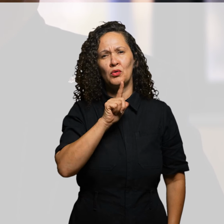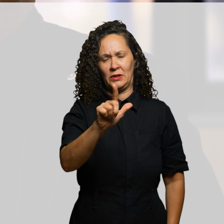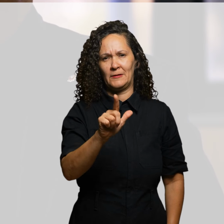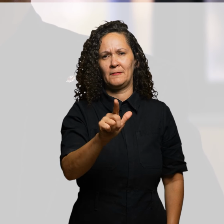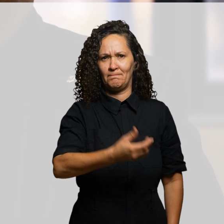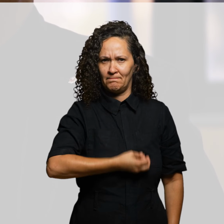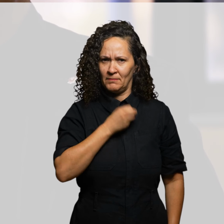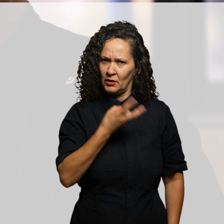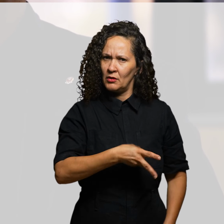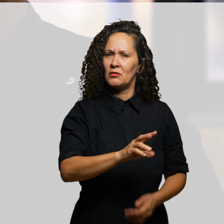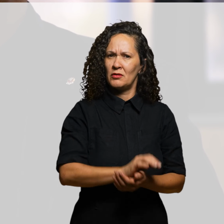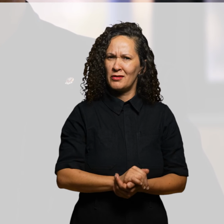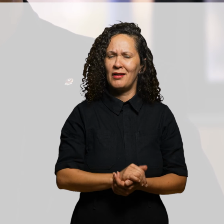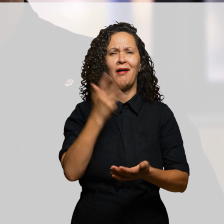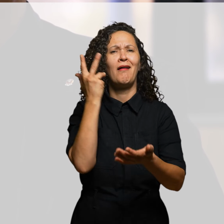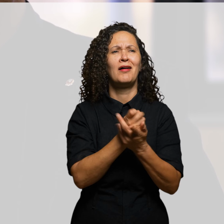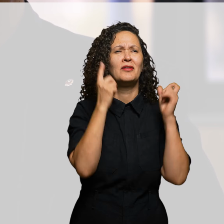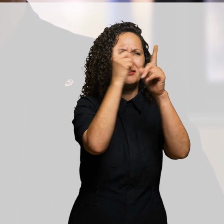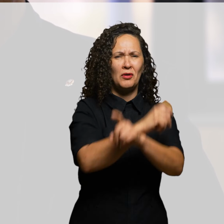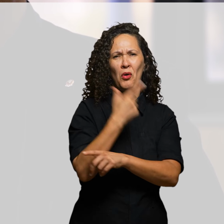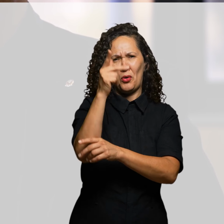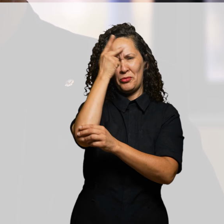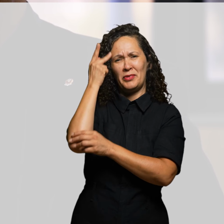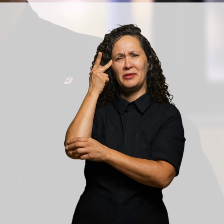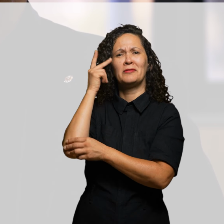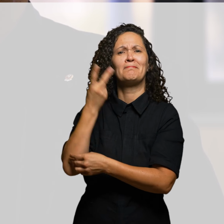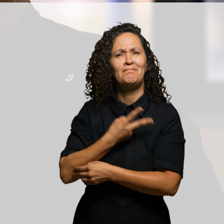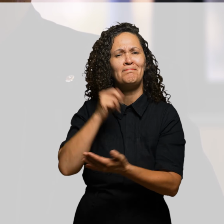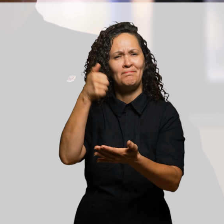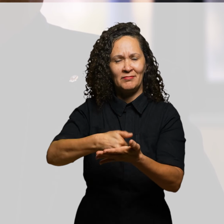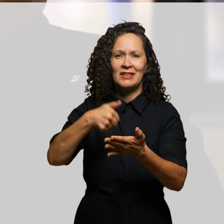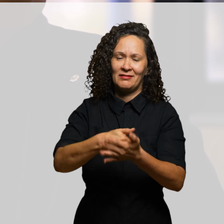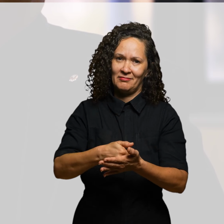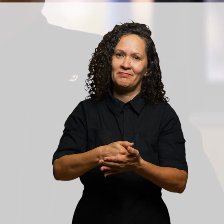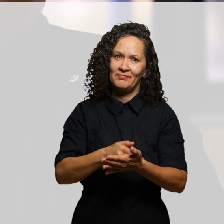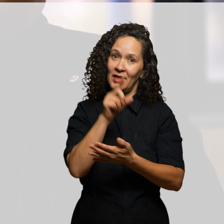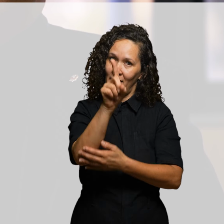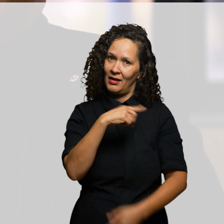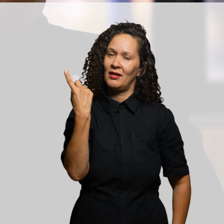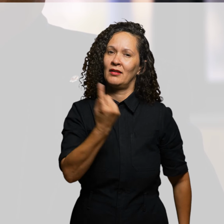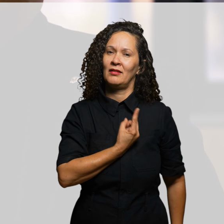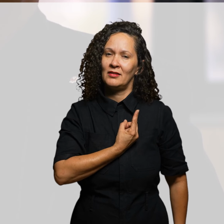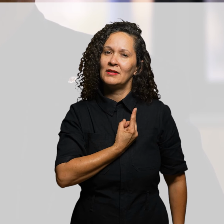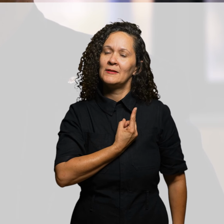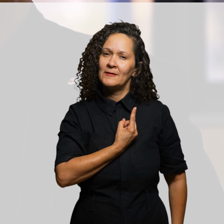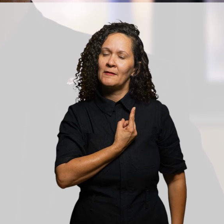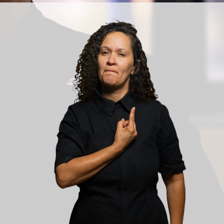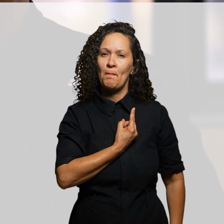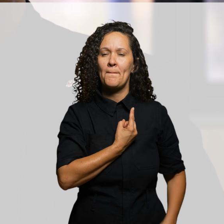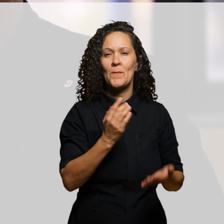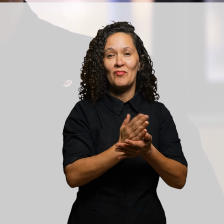depois ainda superar as mesmas dificuldades que outras pessoas têm. Então, isso aí cria um